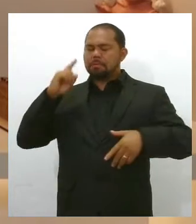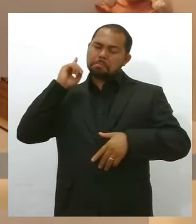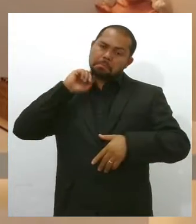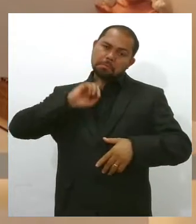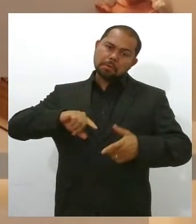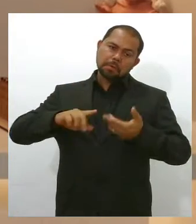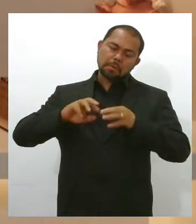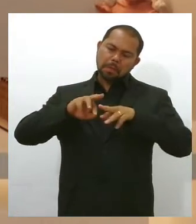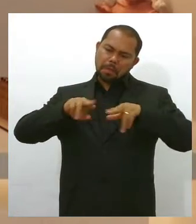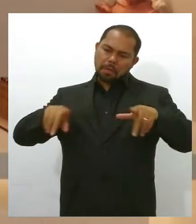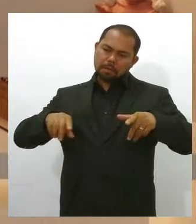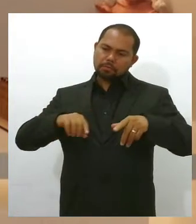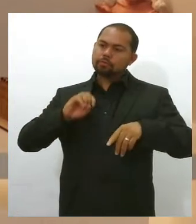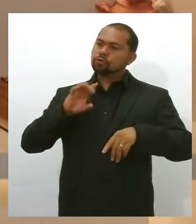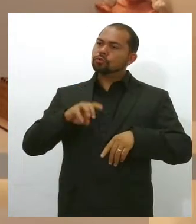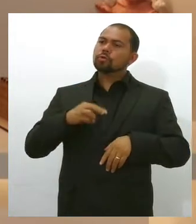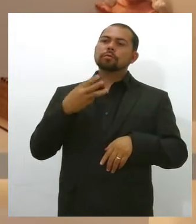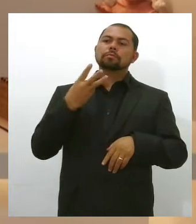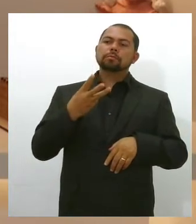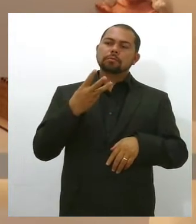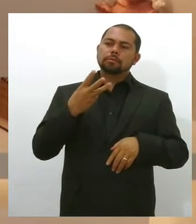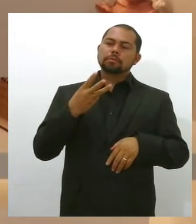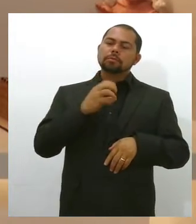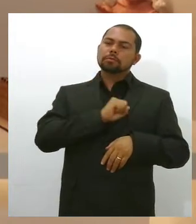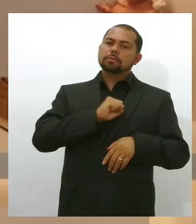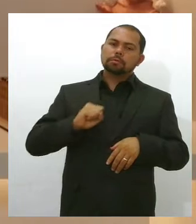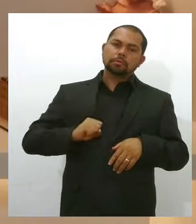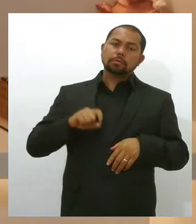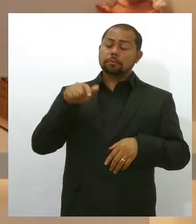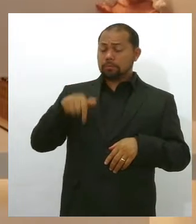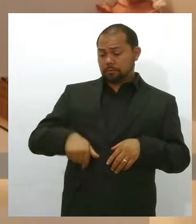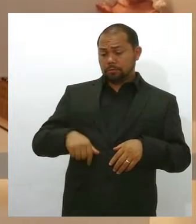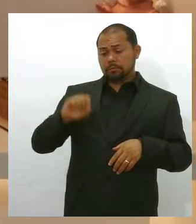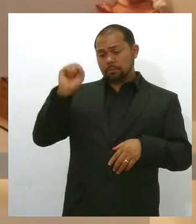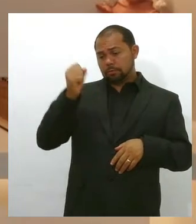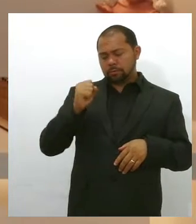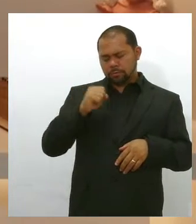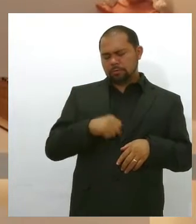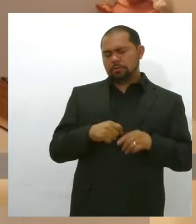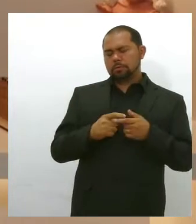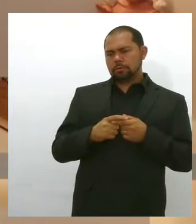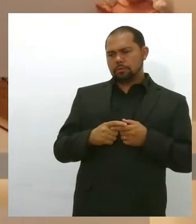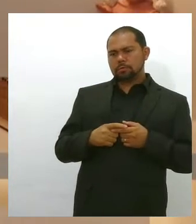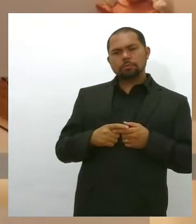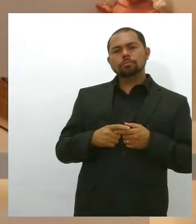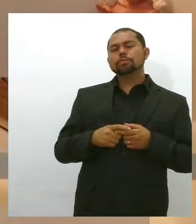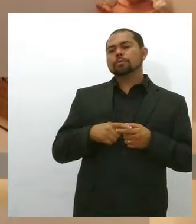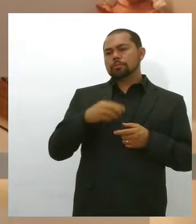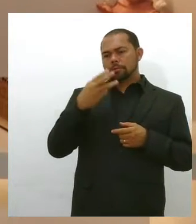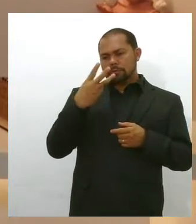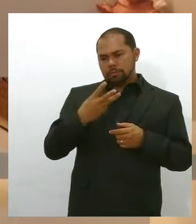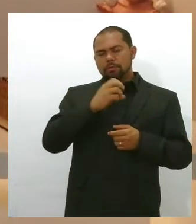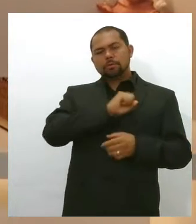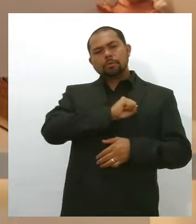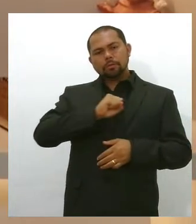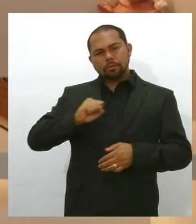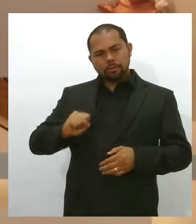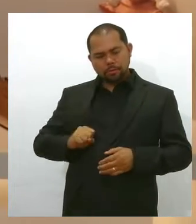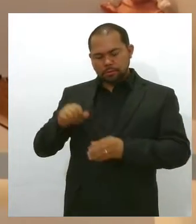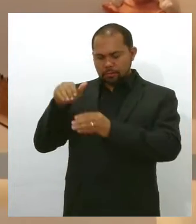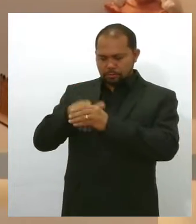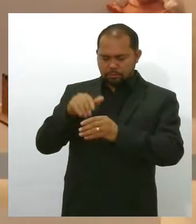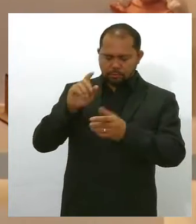senadores igual Sergipe somos pequenininho com um ponto dois milhões de eleitores aí e elegemos três senadores